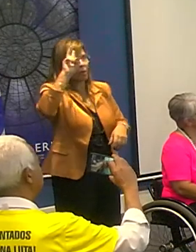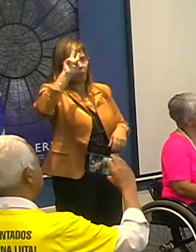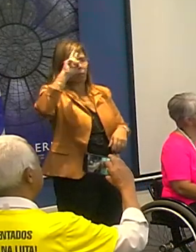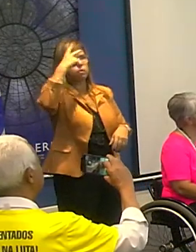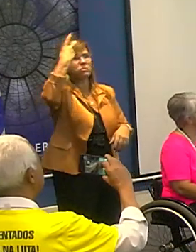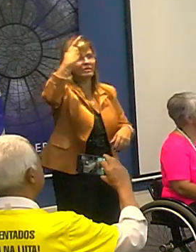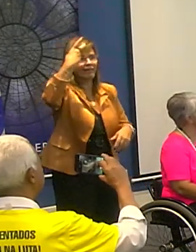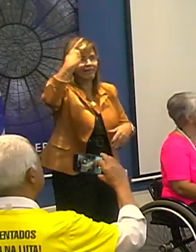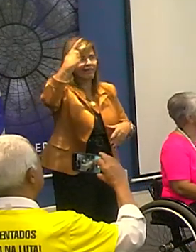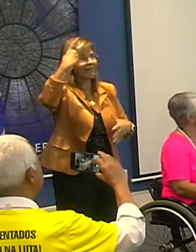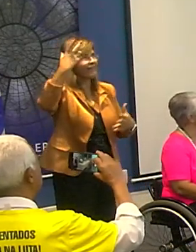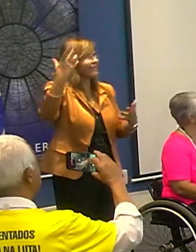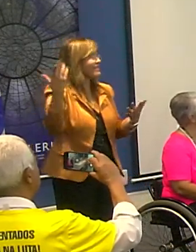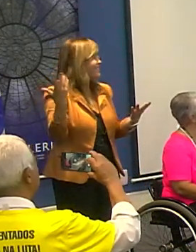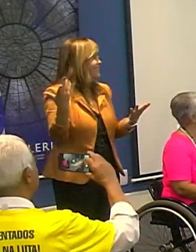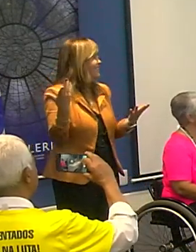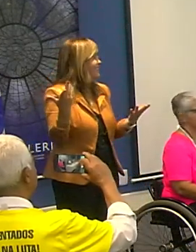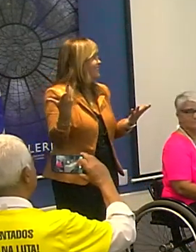cabeça e fui fazer